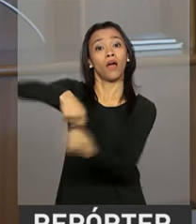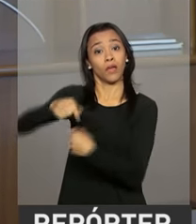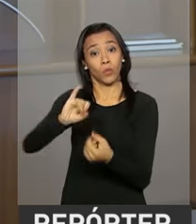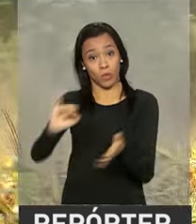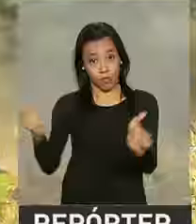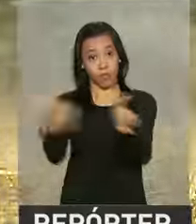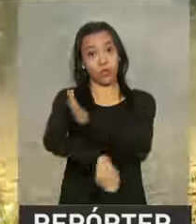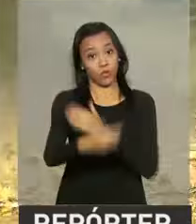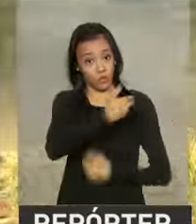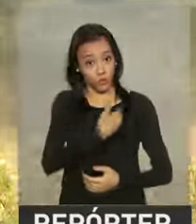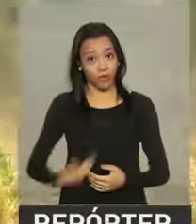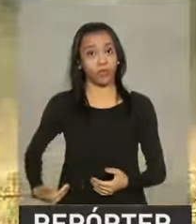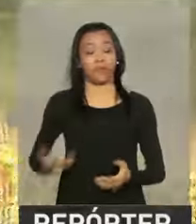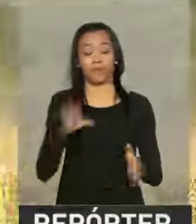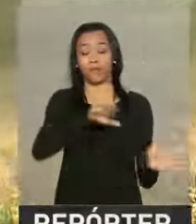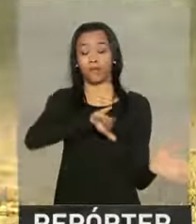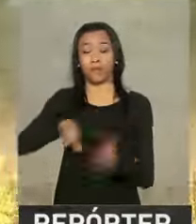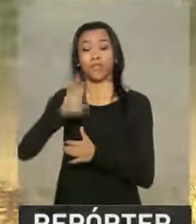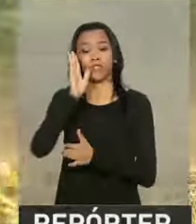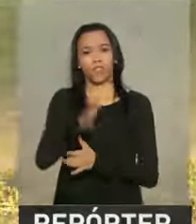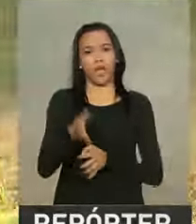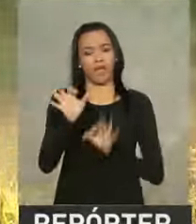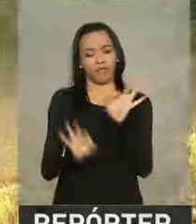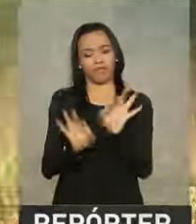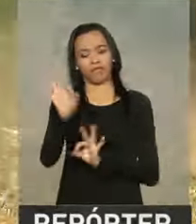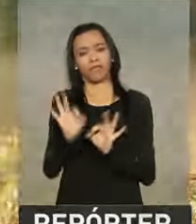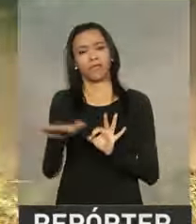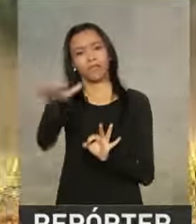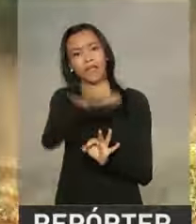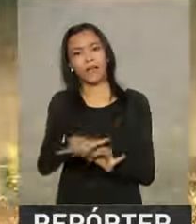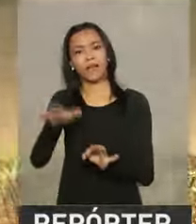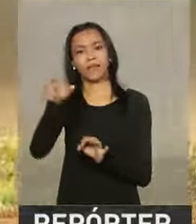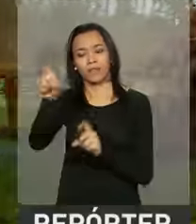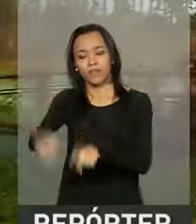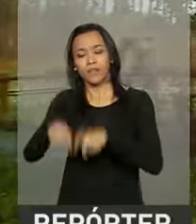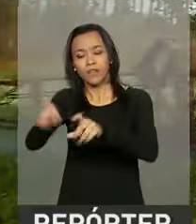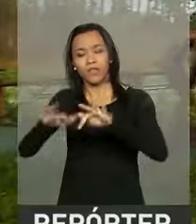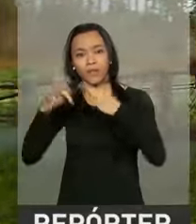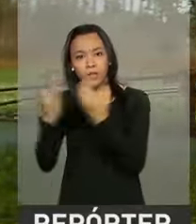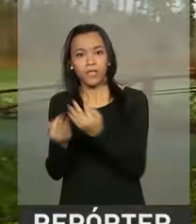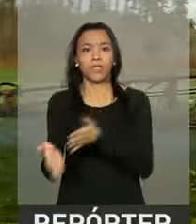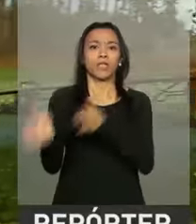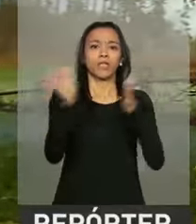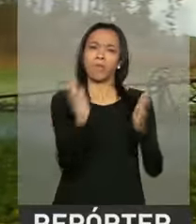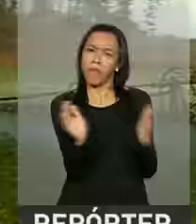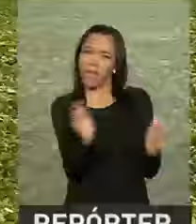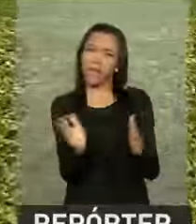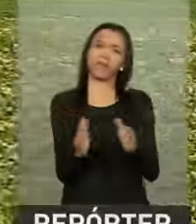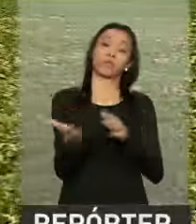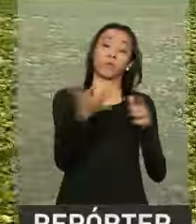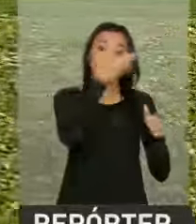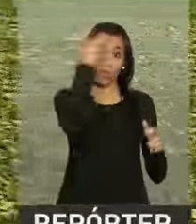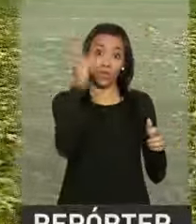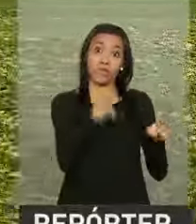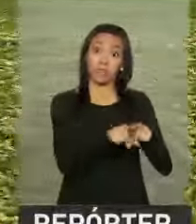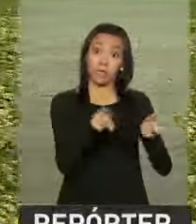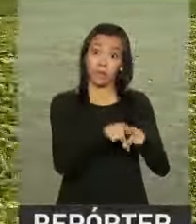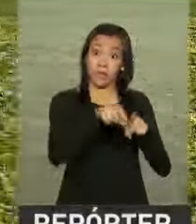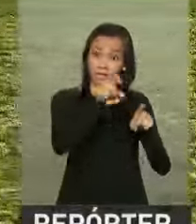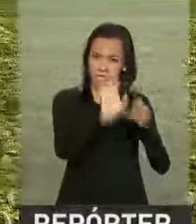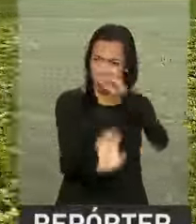governo brasileiro. Estão previstos financiamentos para agricultores familiares, médios, produtores e